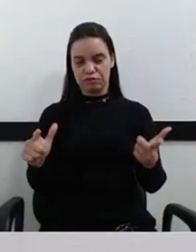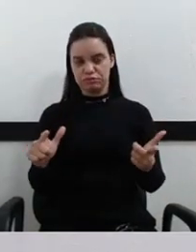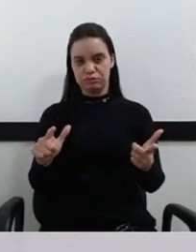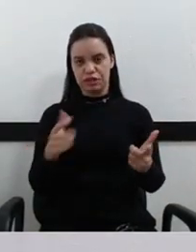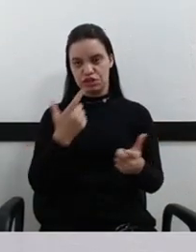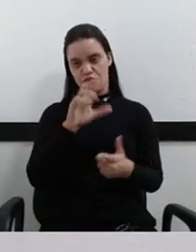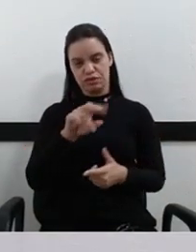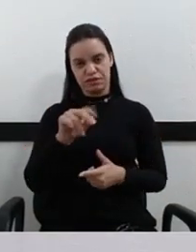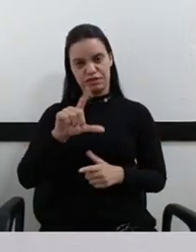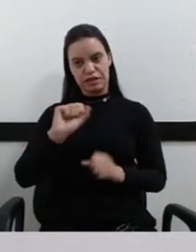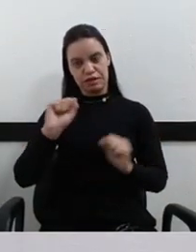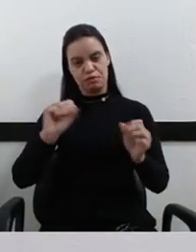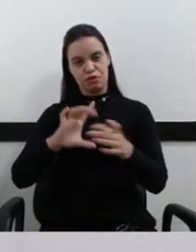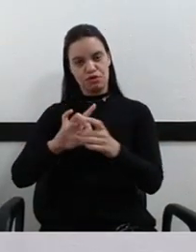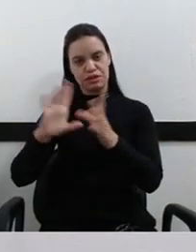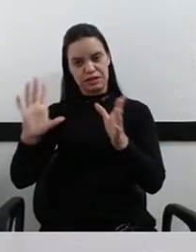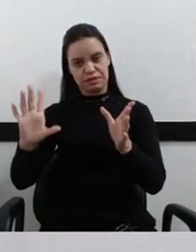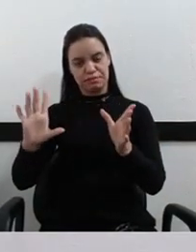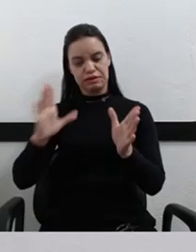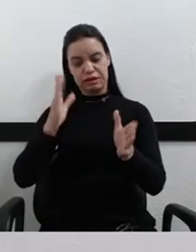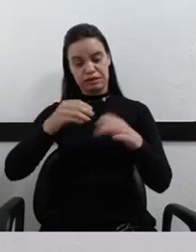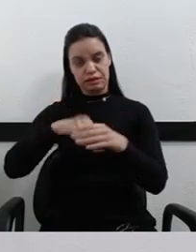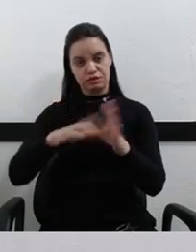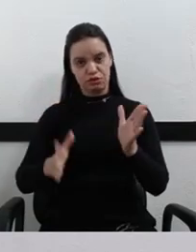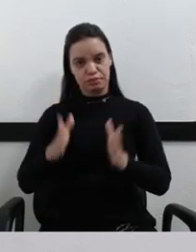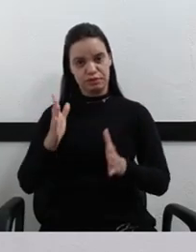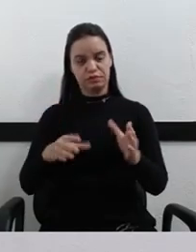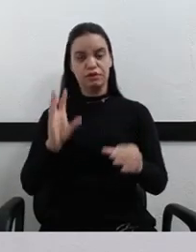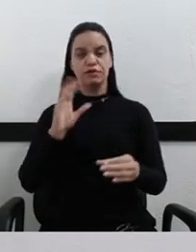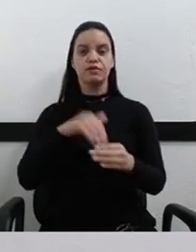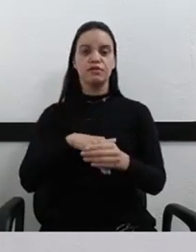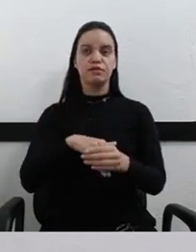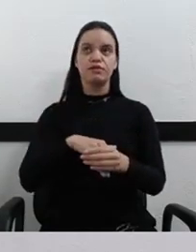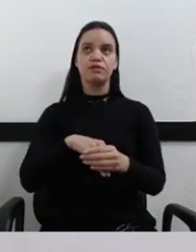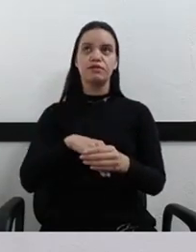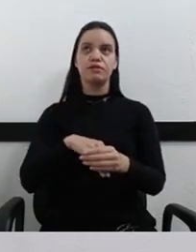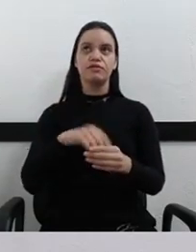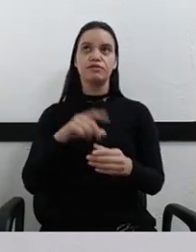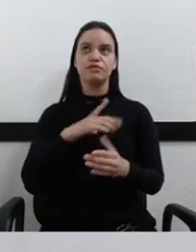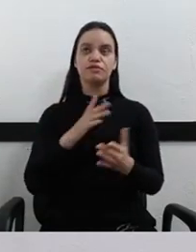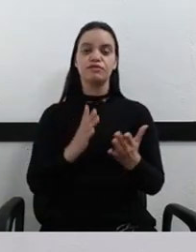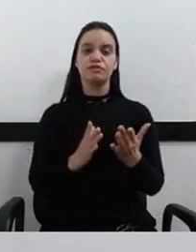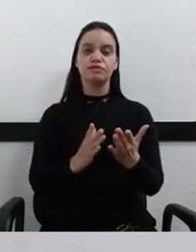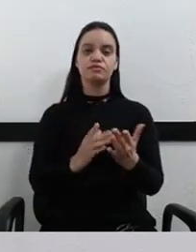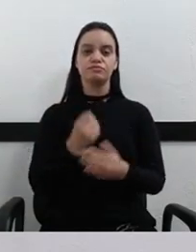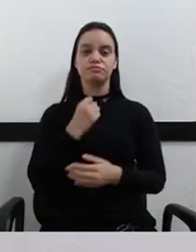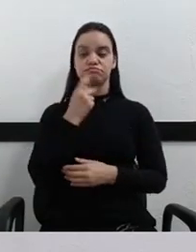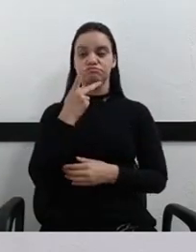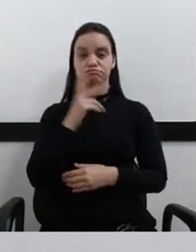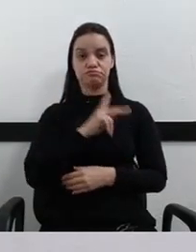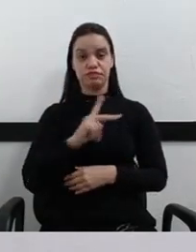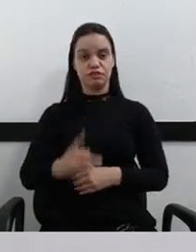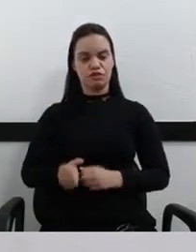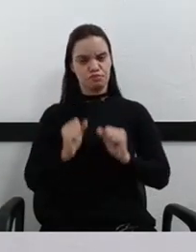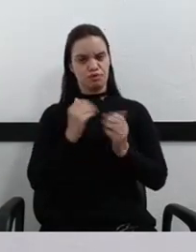que possam ser abertas durante o período de seleção. Como voto e submeto a esse colegiado, devolvendo a palavra à